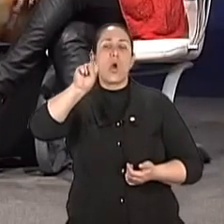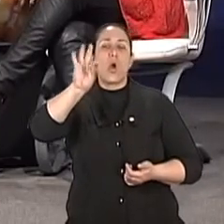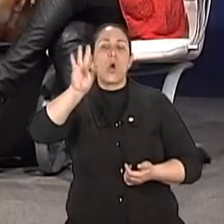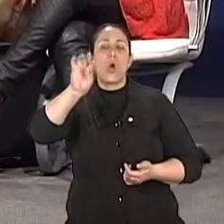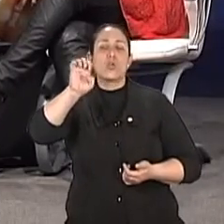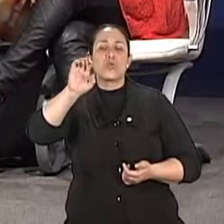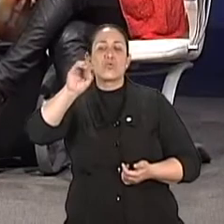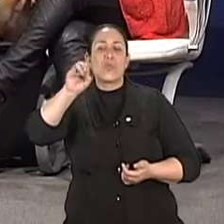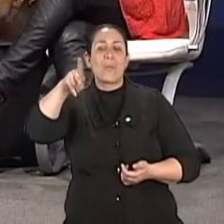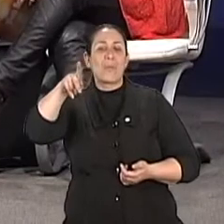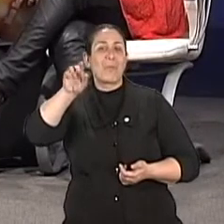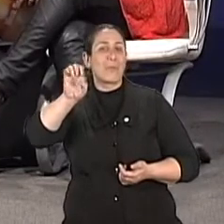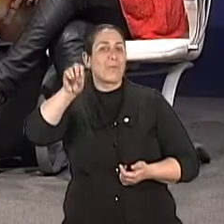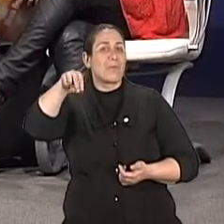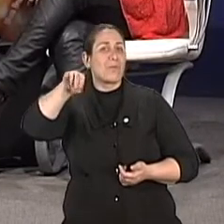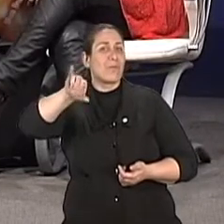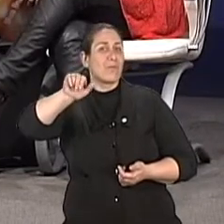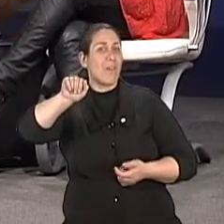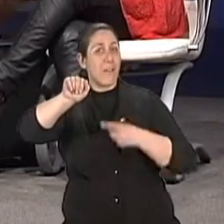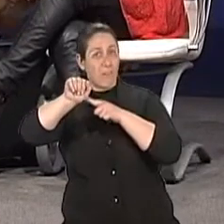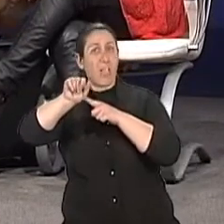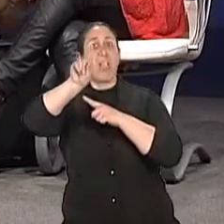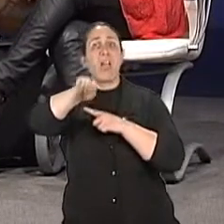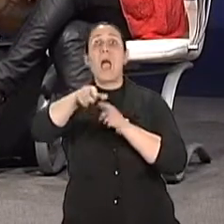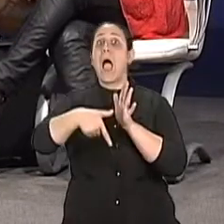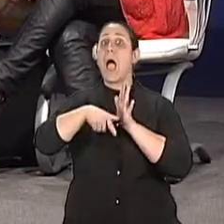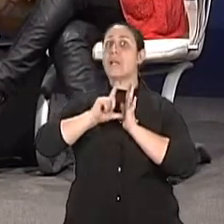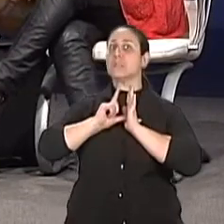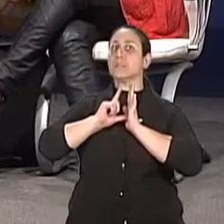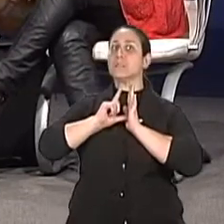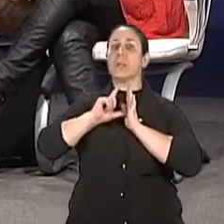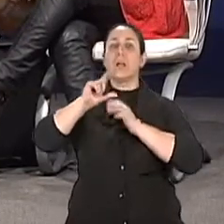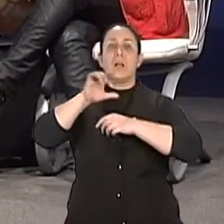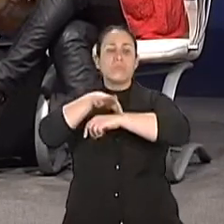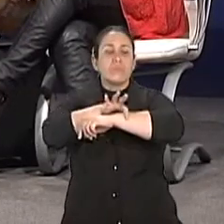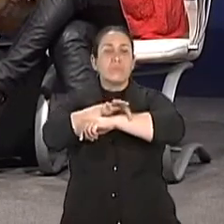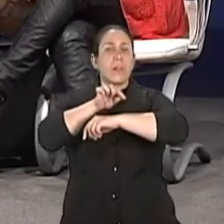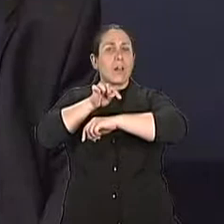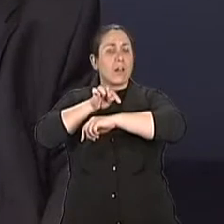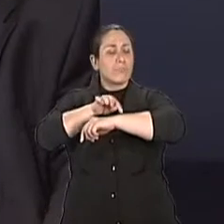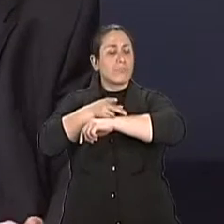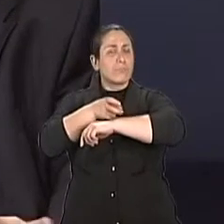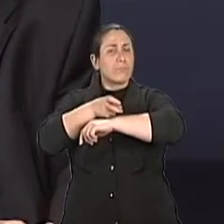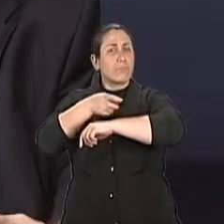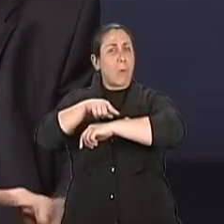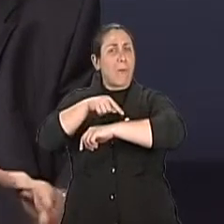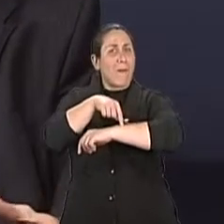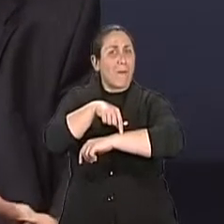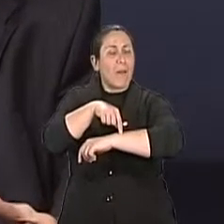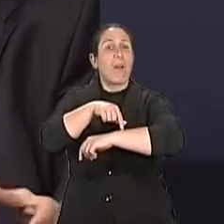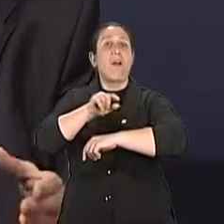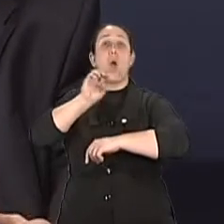certa? E uma pessoa que já tem osteoporose instalada, é bem diferente, né? É diferente porque a magnitude